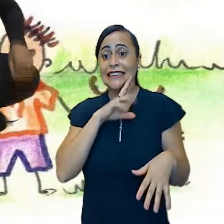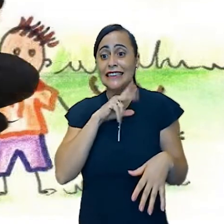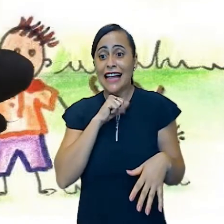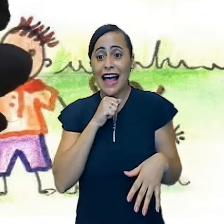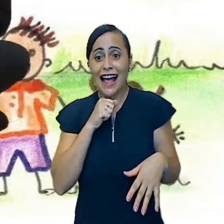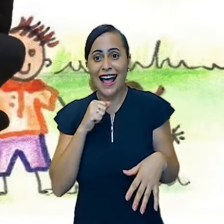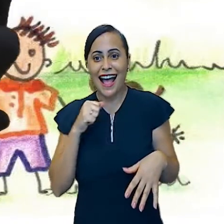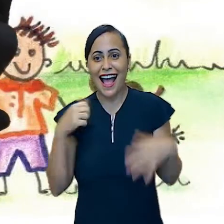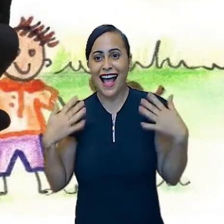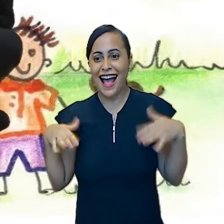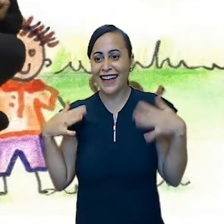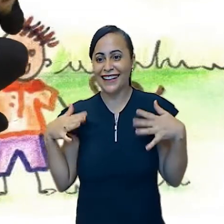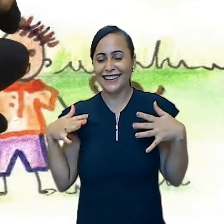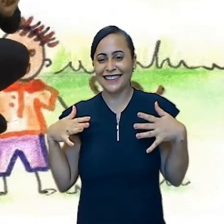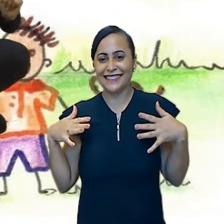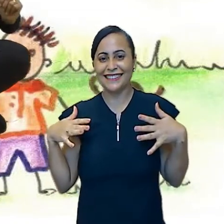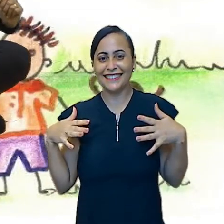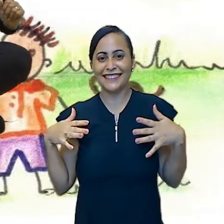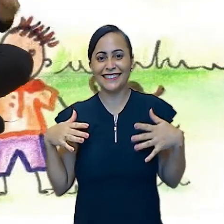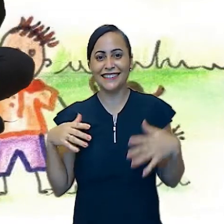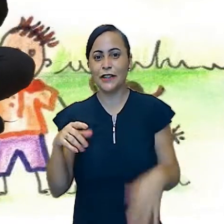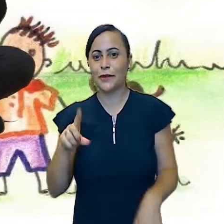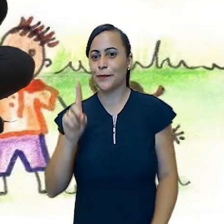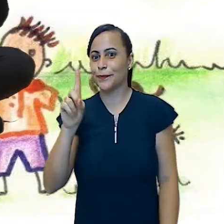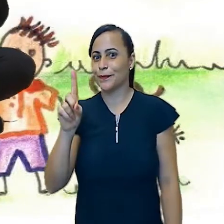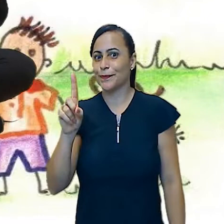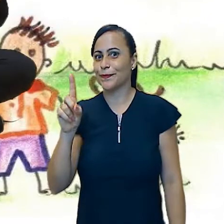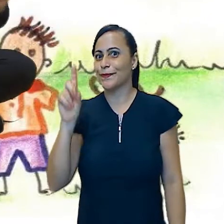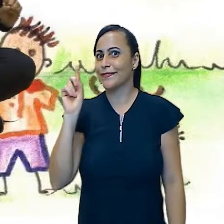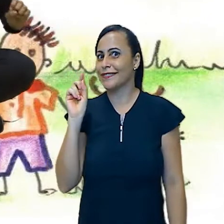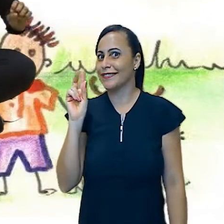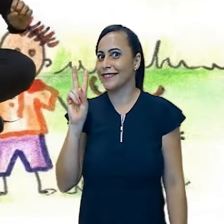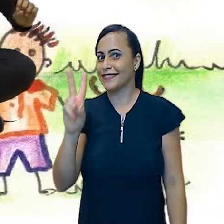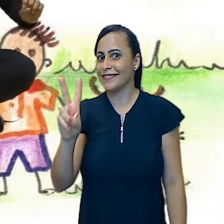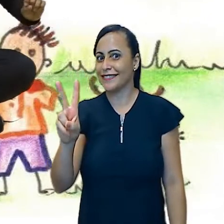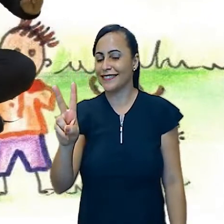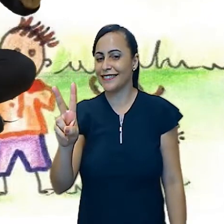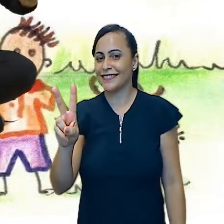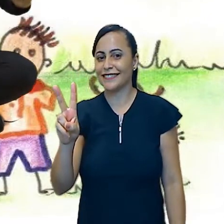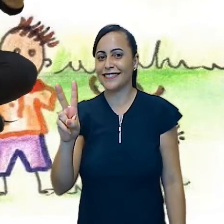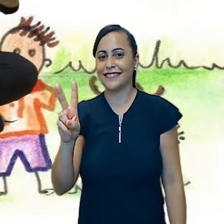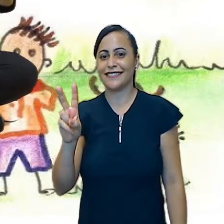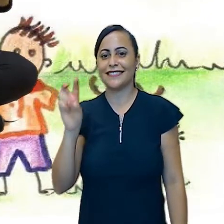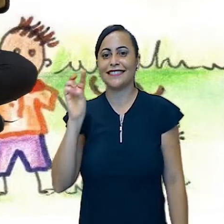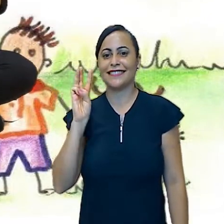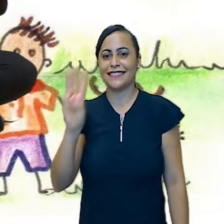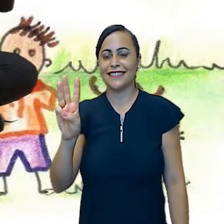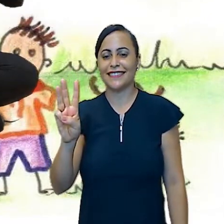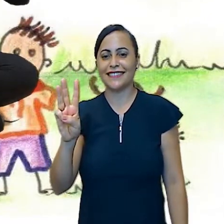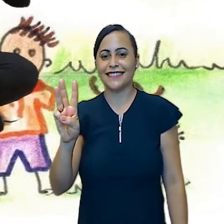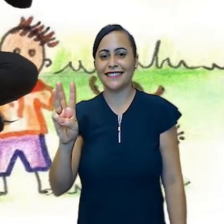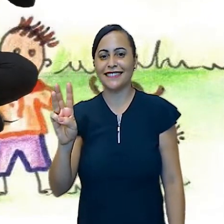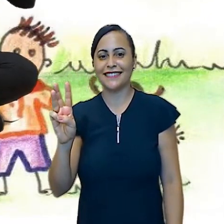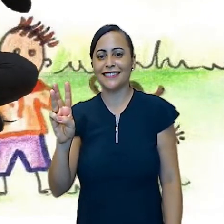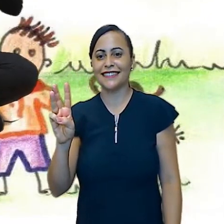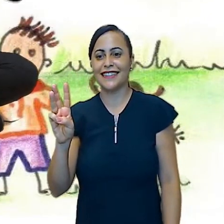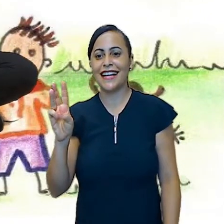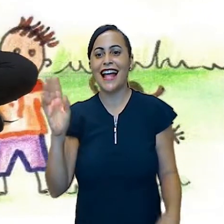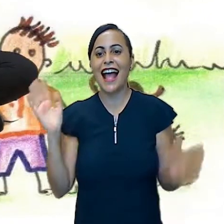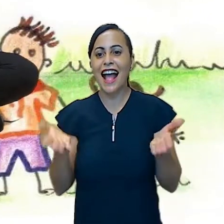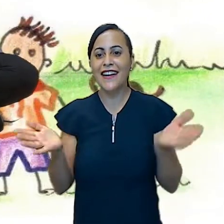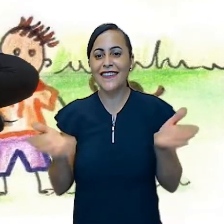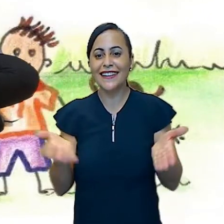Vamos ver. É um, é dois, é três e